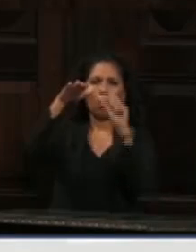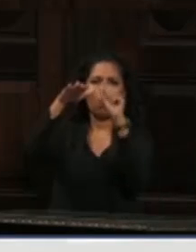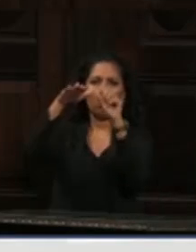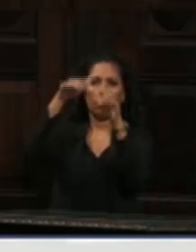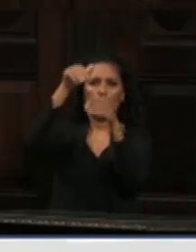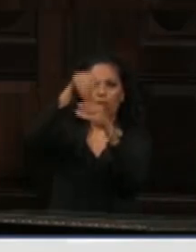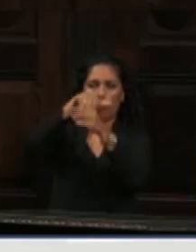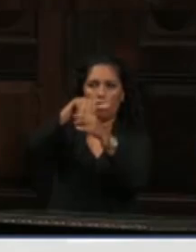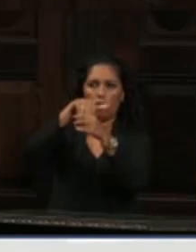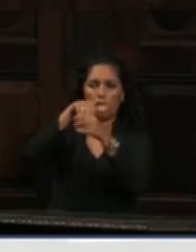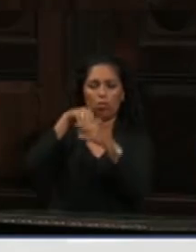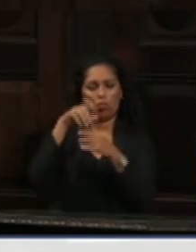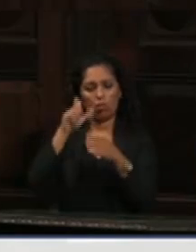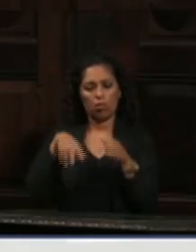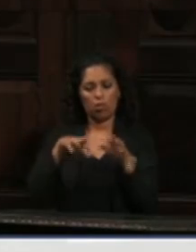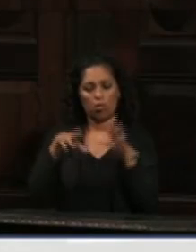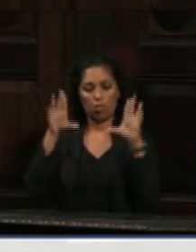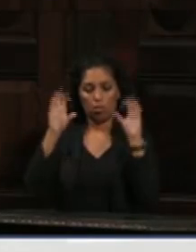lá escrito.